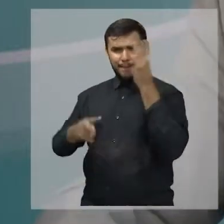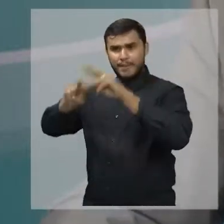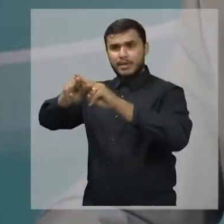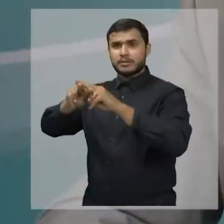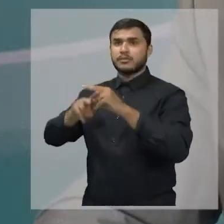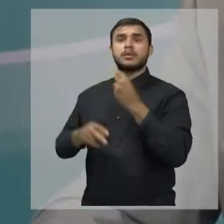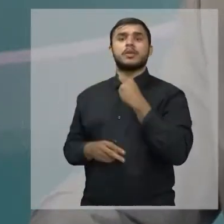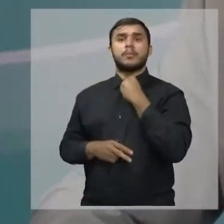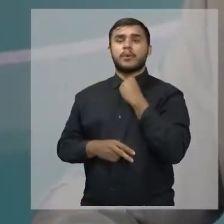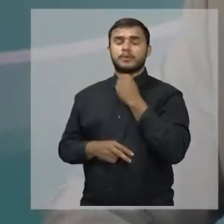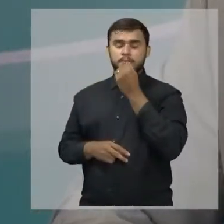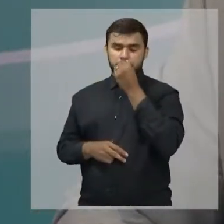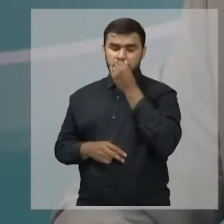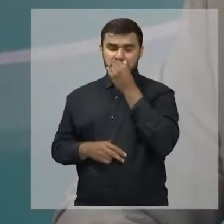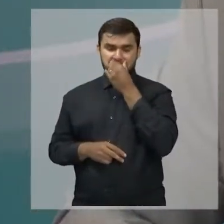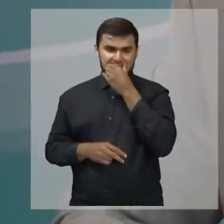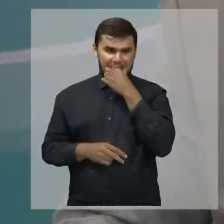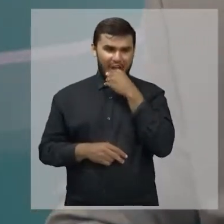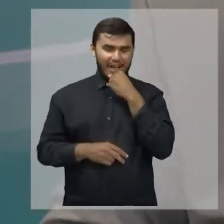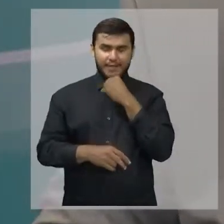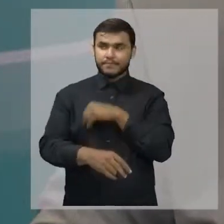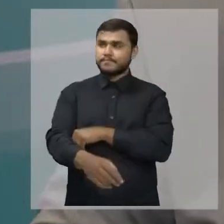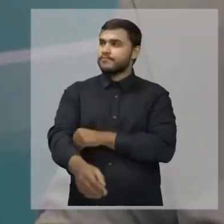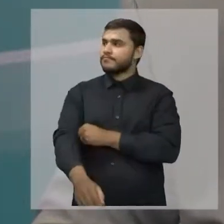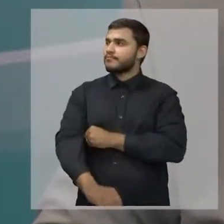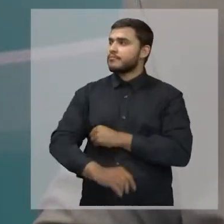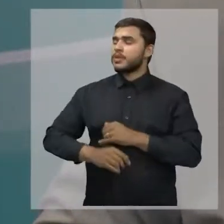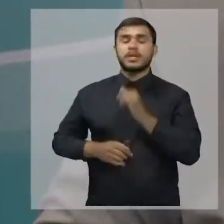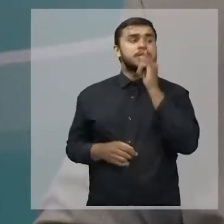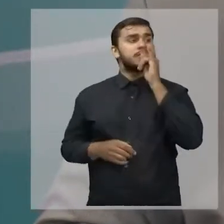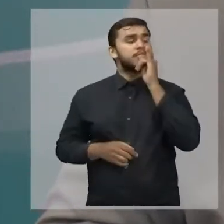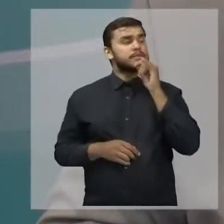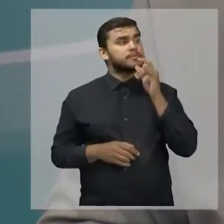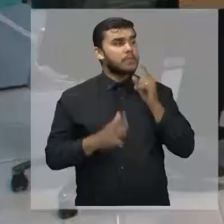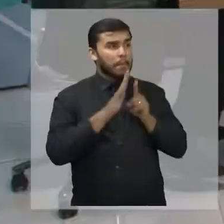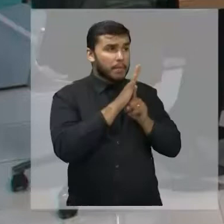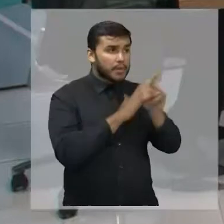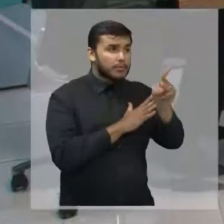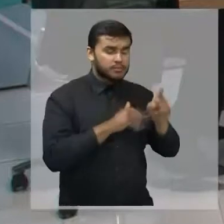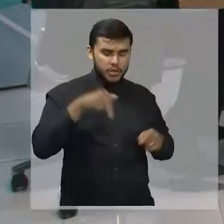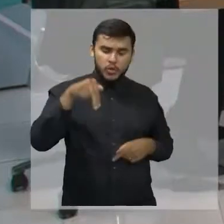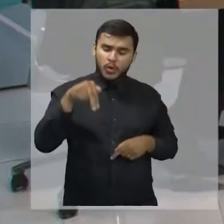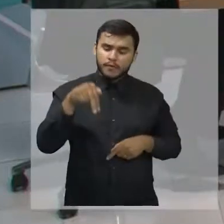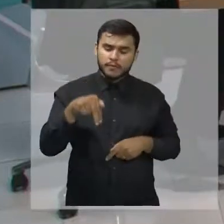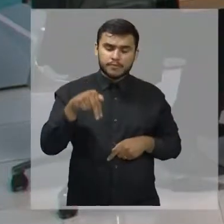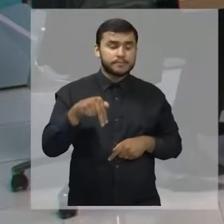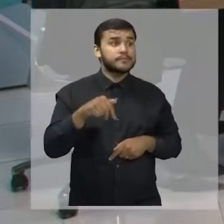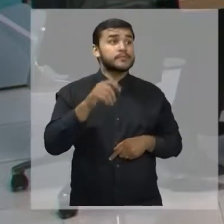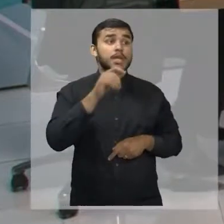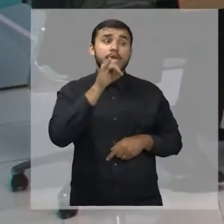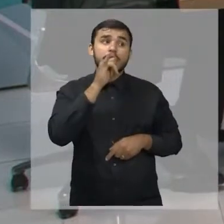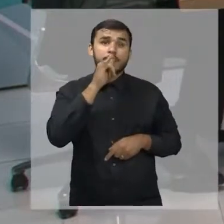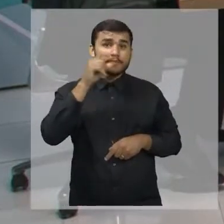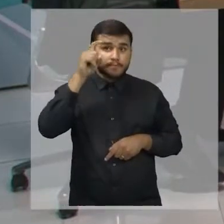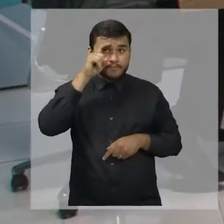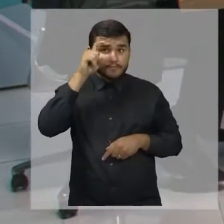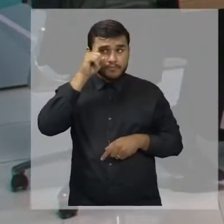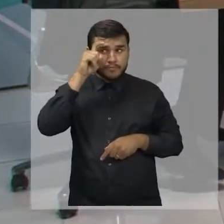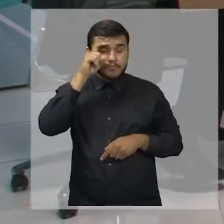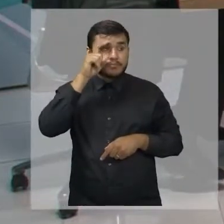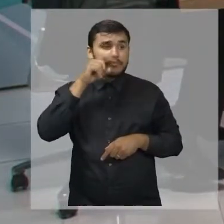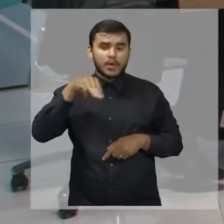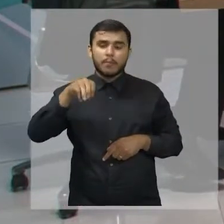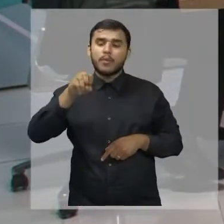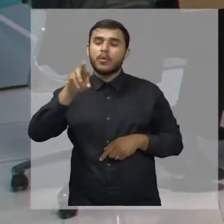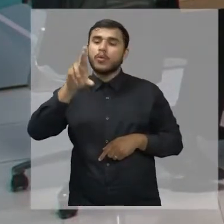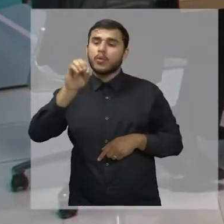diga uma coisa, se está lá na Constituição. Se em novembro, Arnaldo, se em novembro o Supremo decidir que o Moro é suspeito e o julgamento